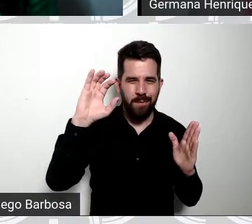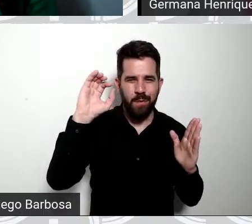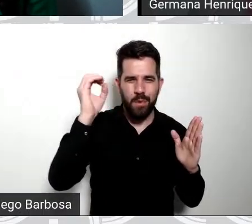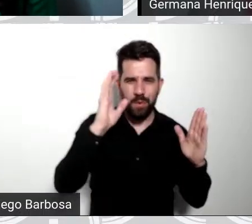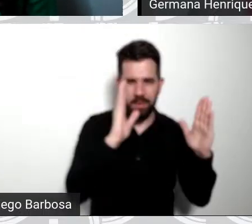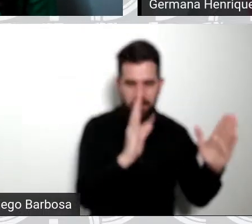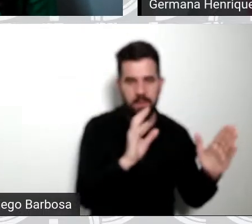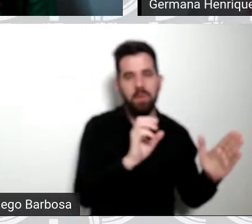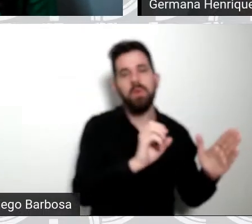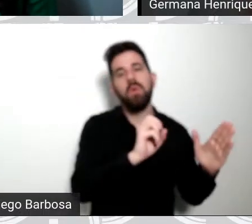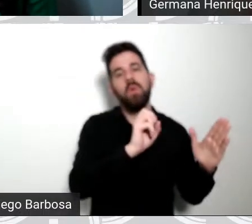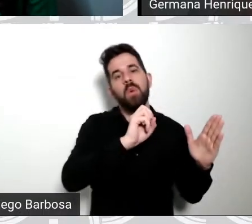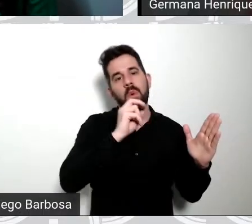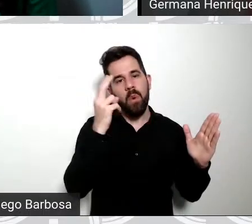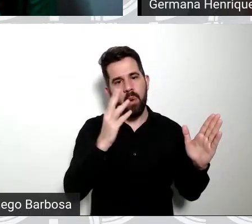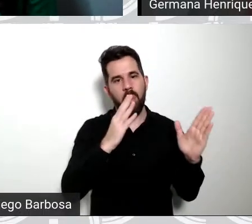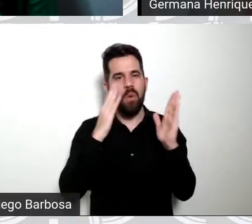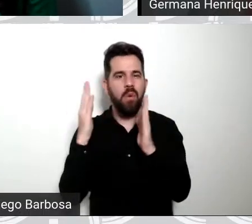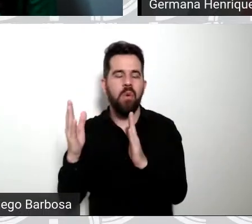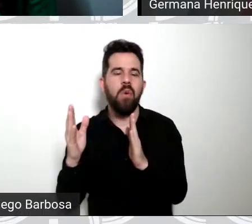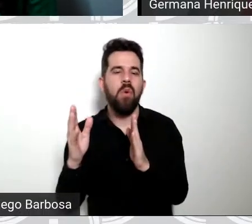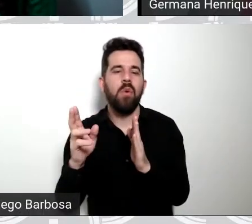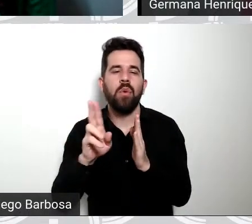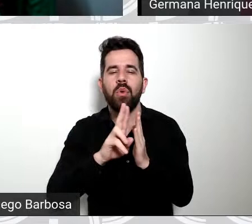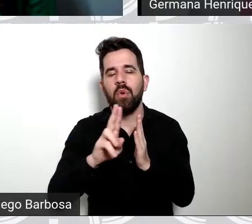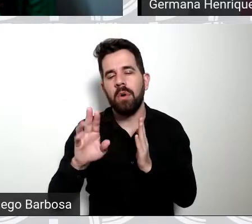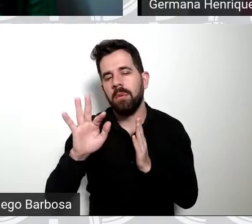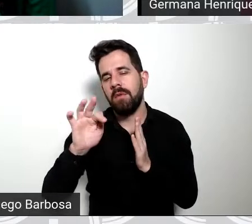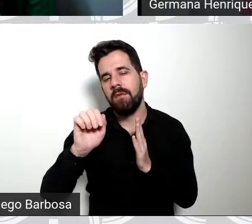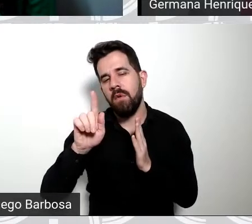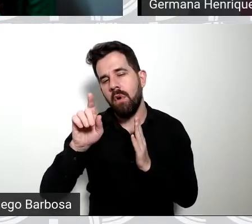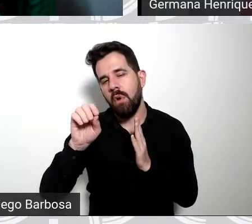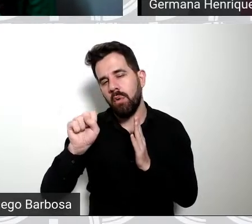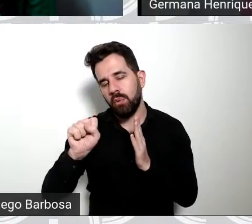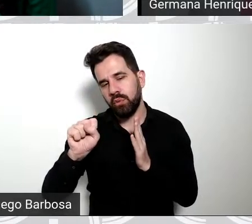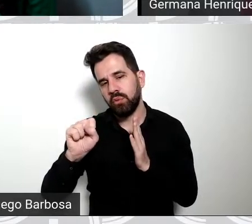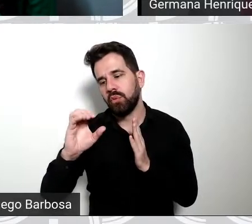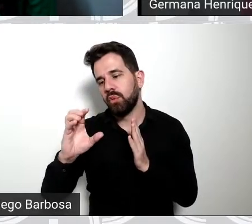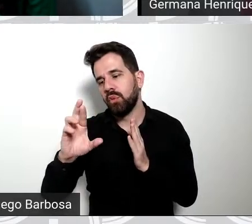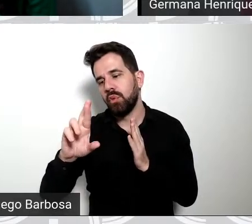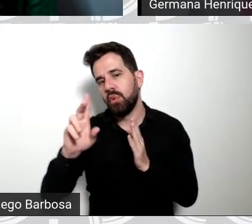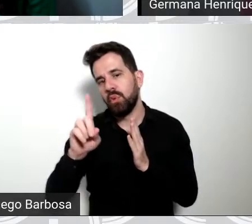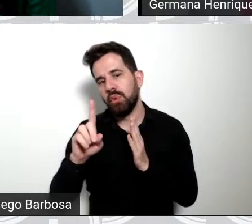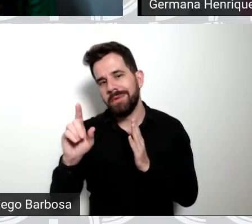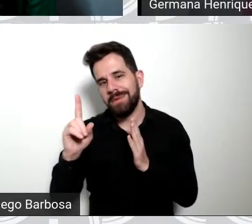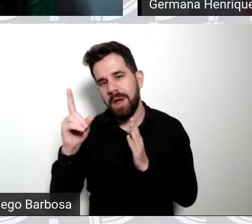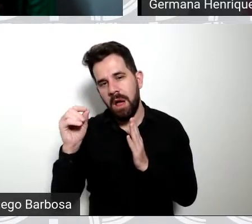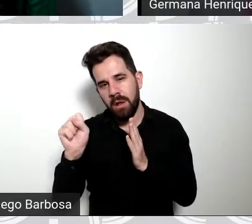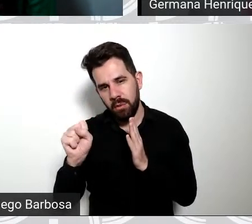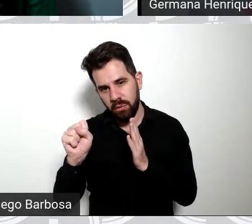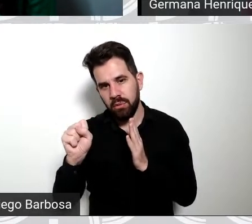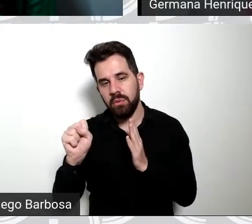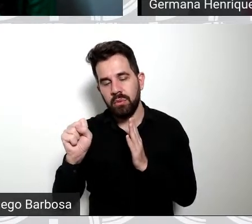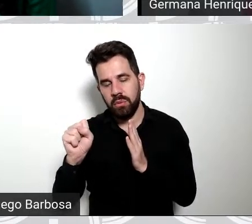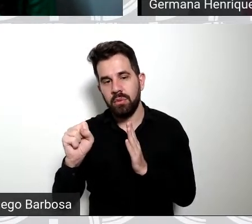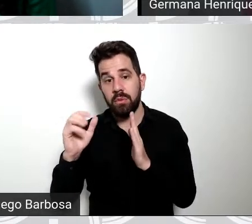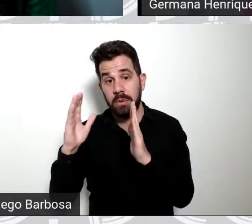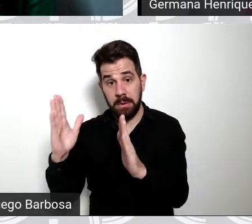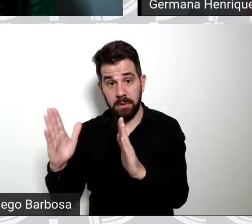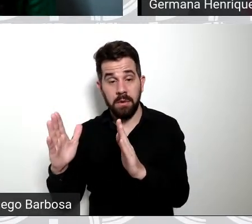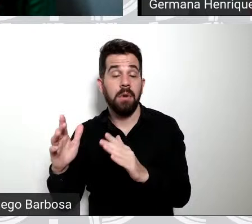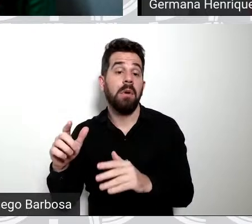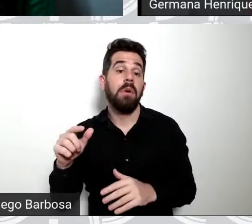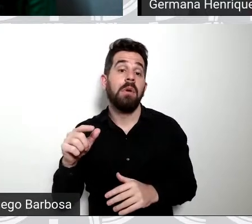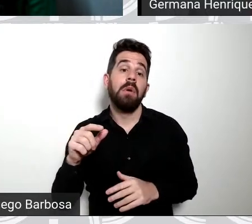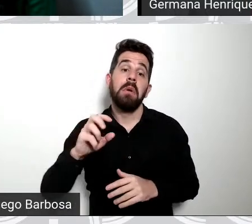José Olímpio, ou pelo escritor tradutor, tentando delinear um perfil, ou então